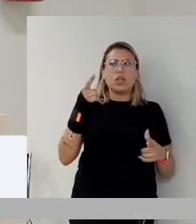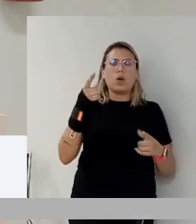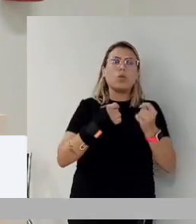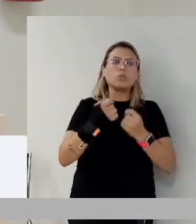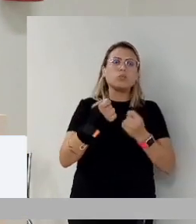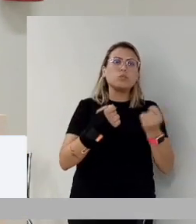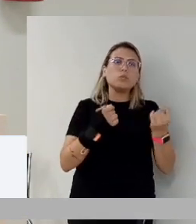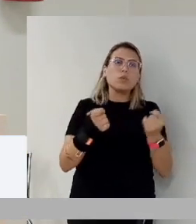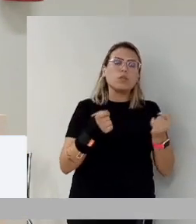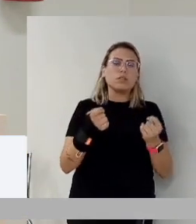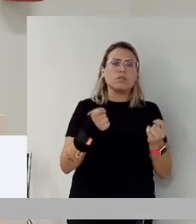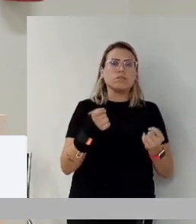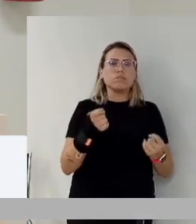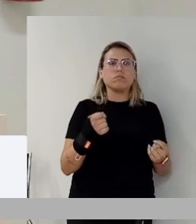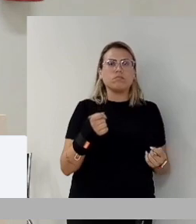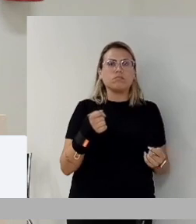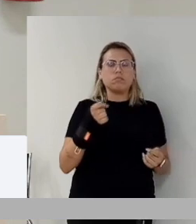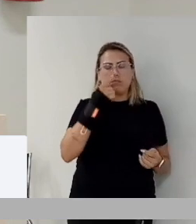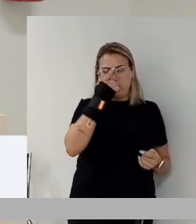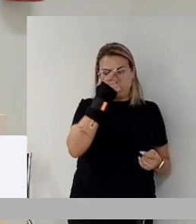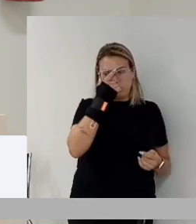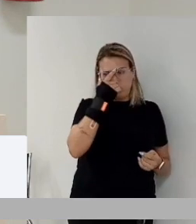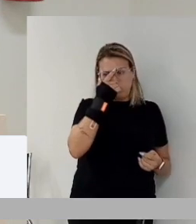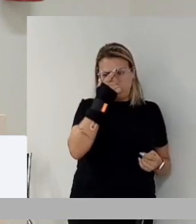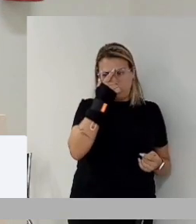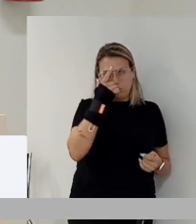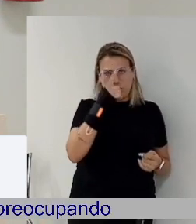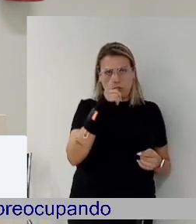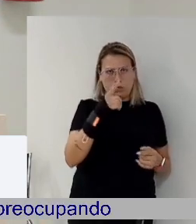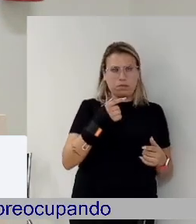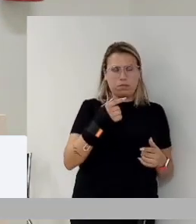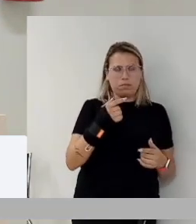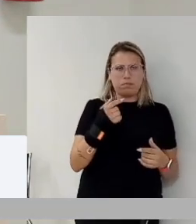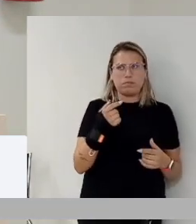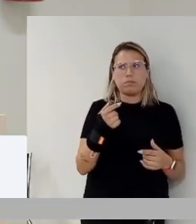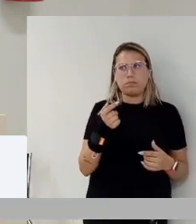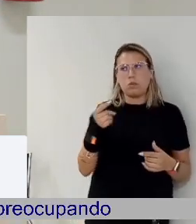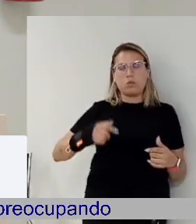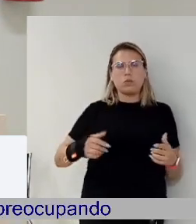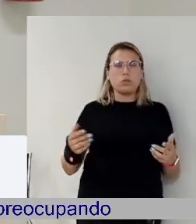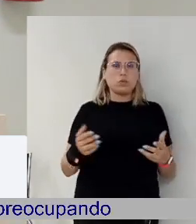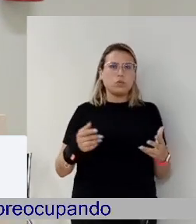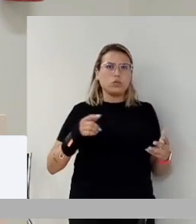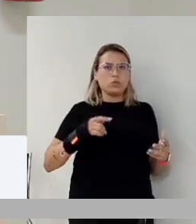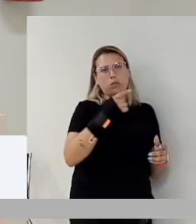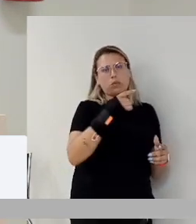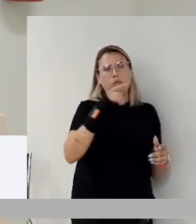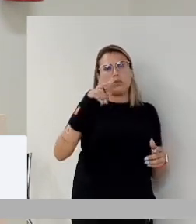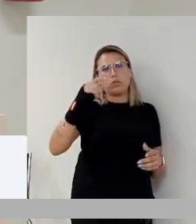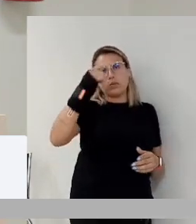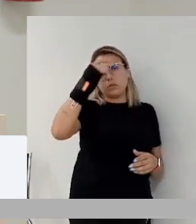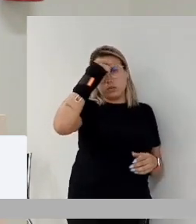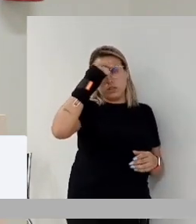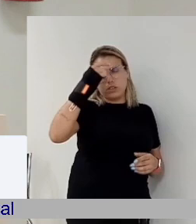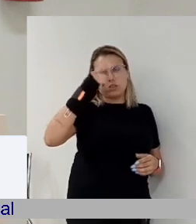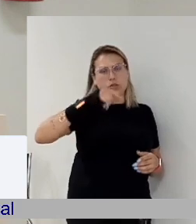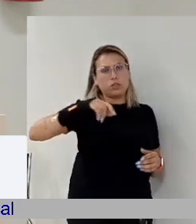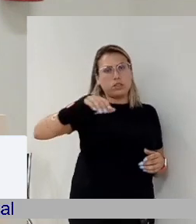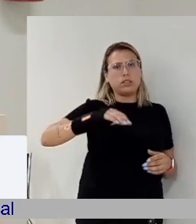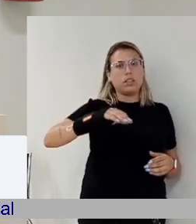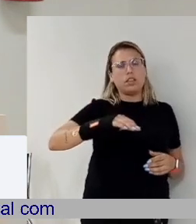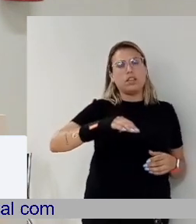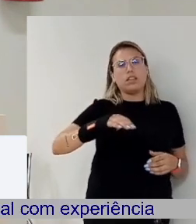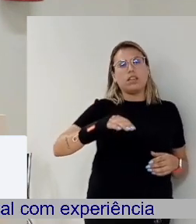mesmo eh não se preocupamos hoje eu tenho outro conceito nessa questão ambiental foi uma